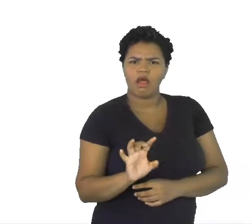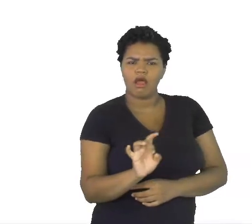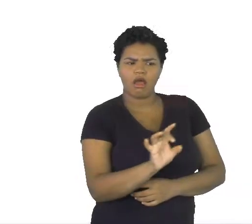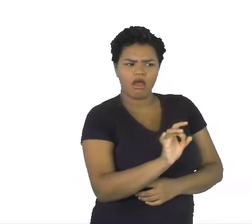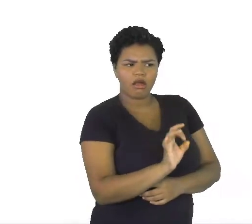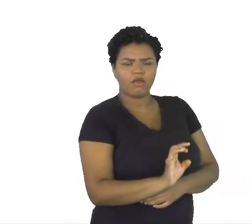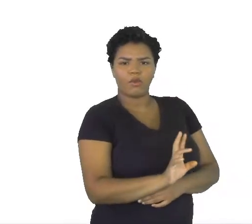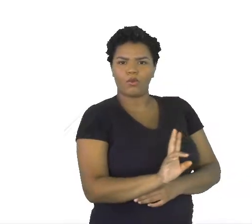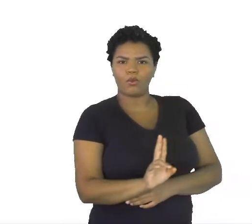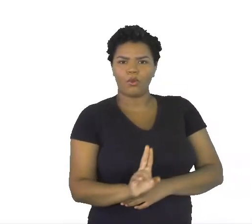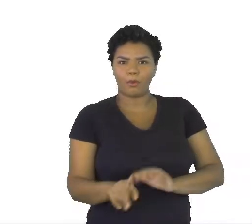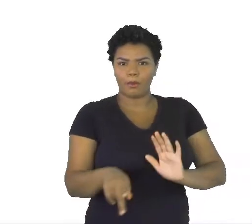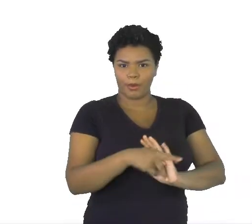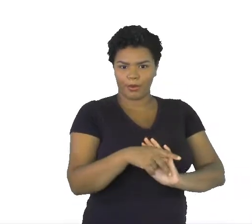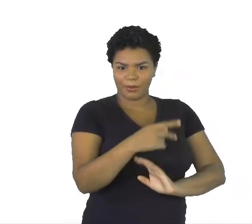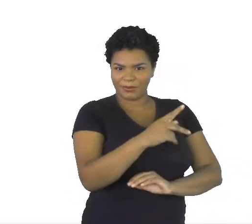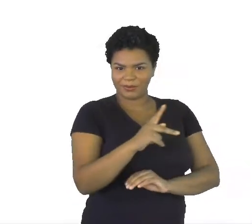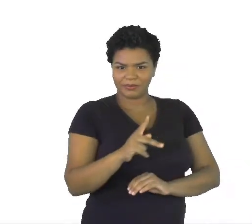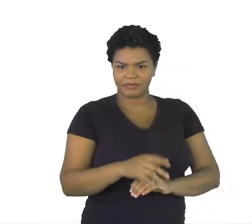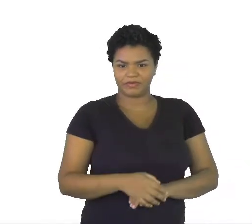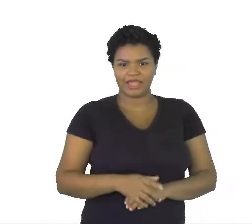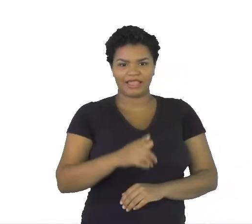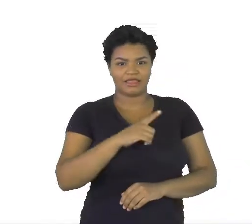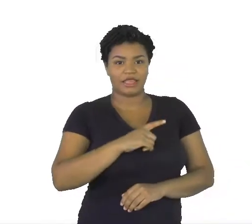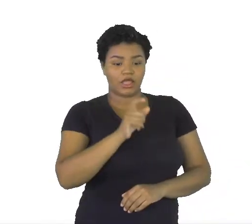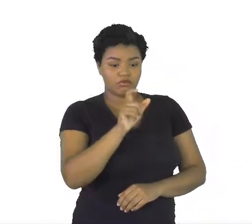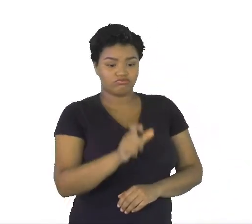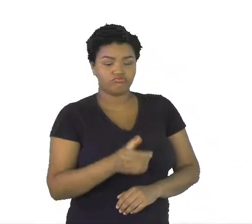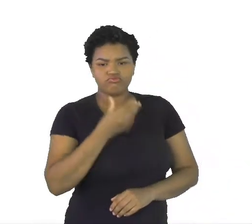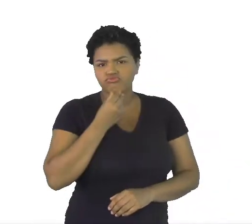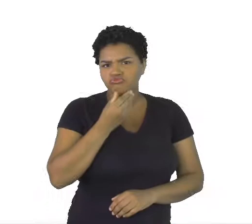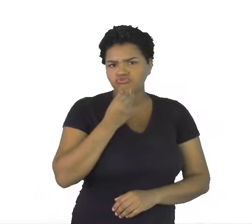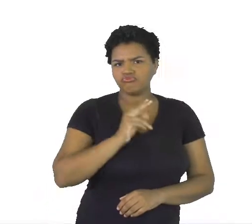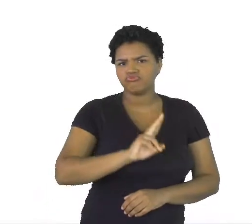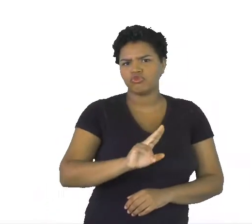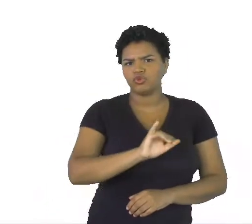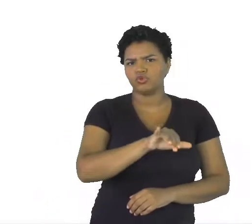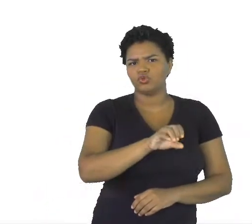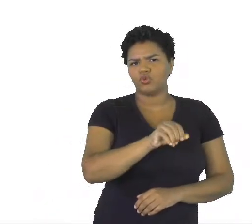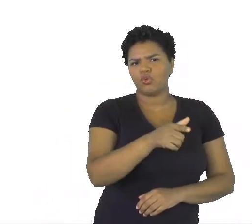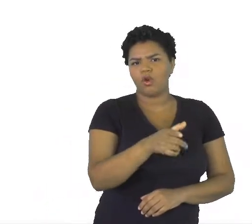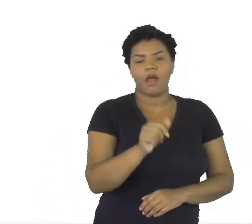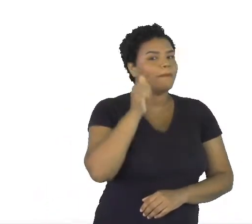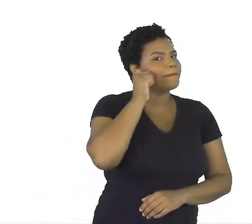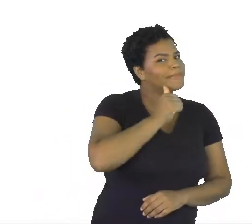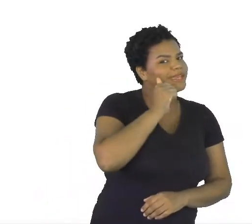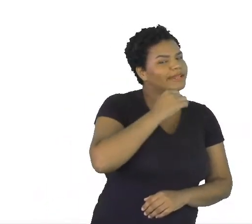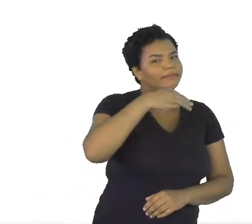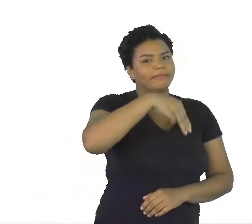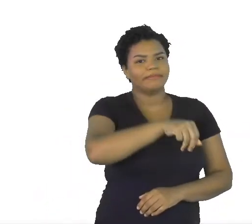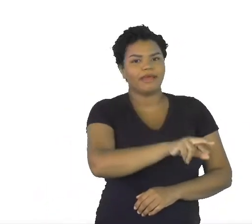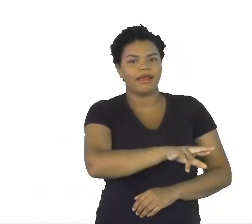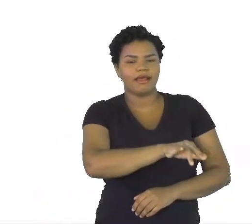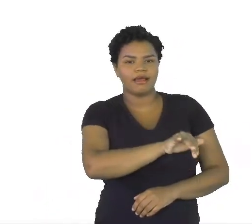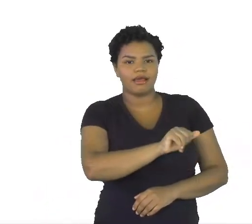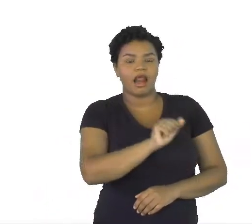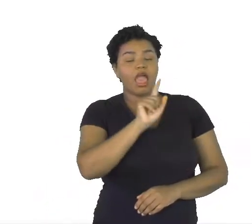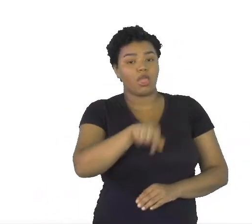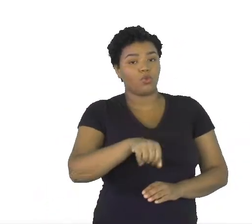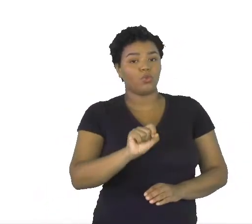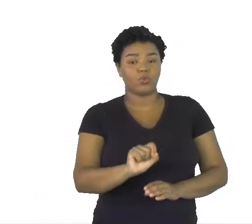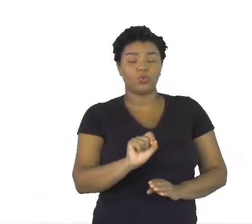um menininho que chamava João e a outra menina Maria, ou seja, falando que João e Maria são substantivos